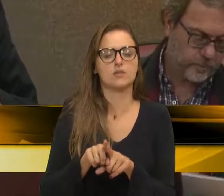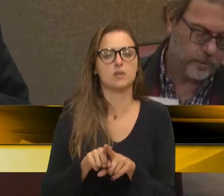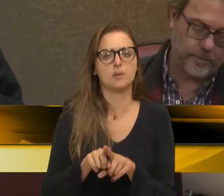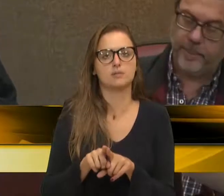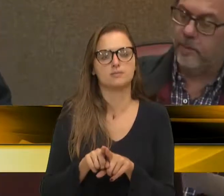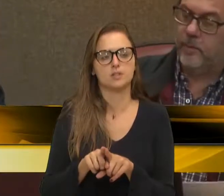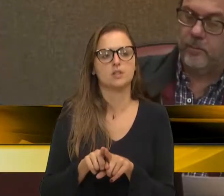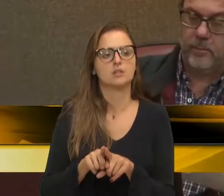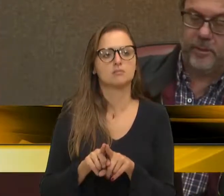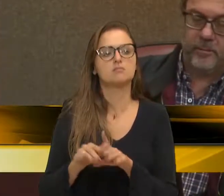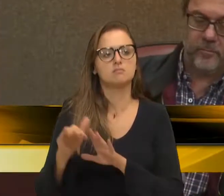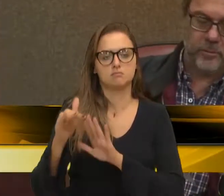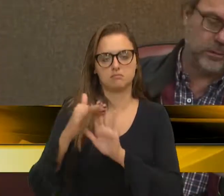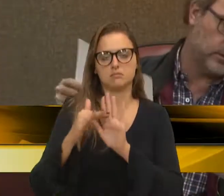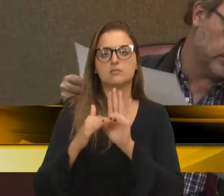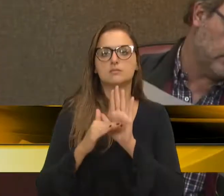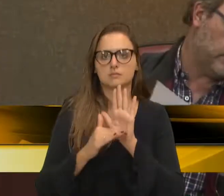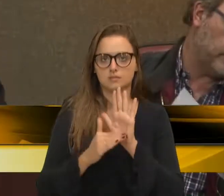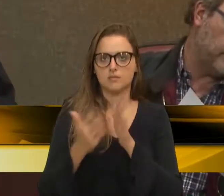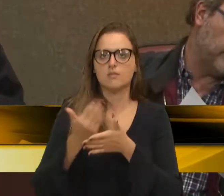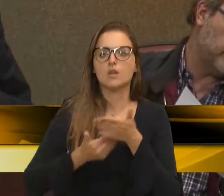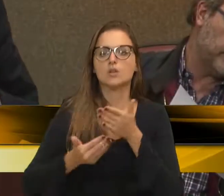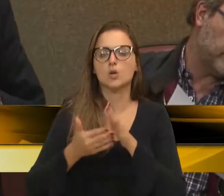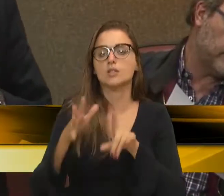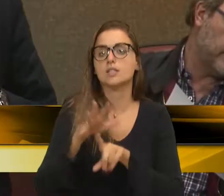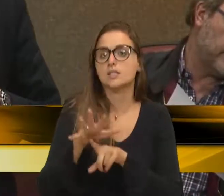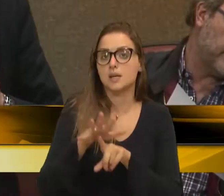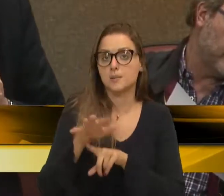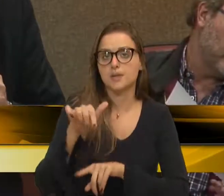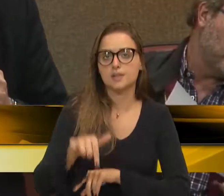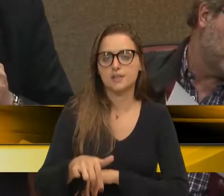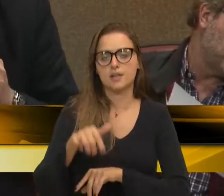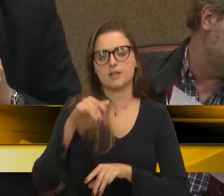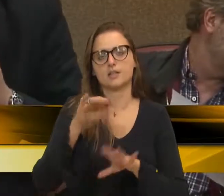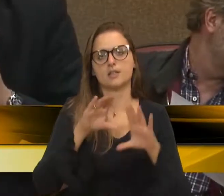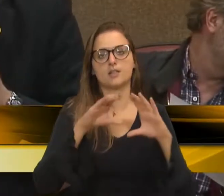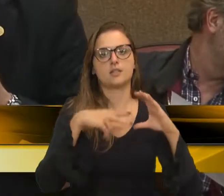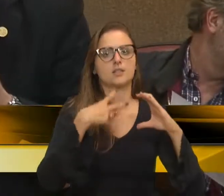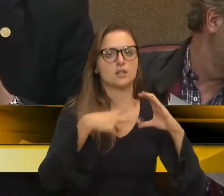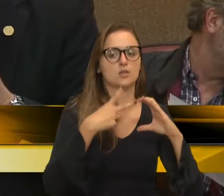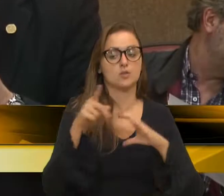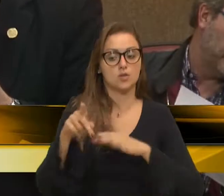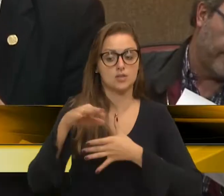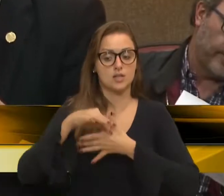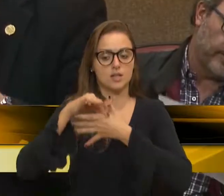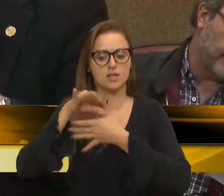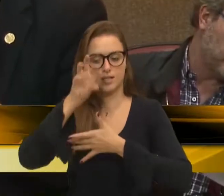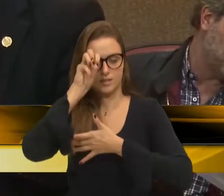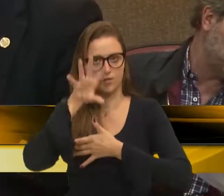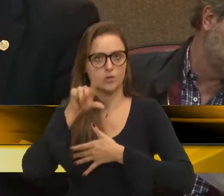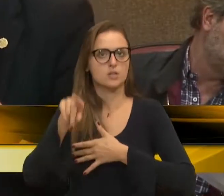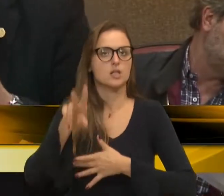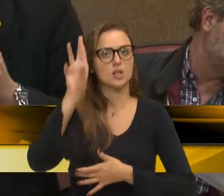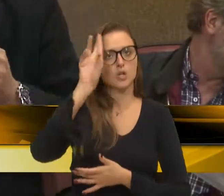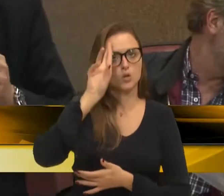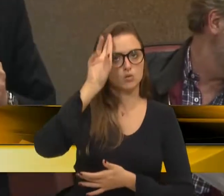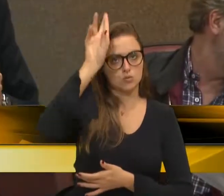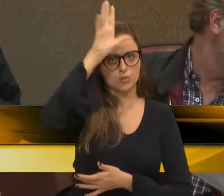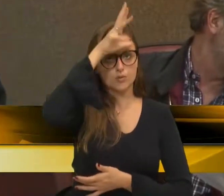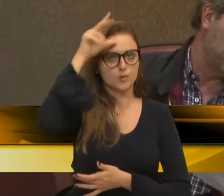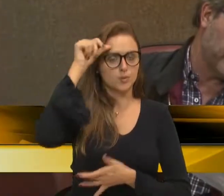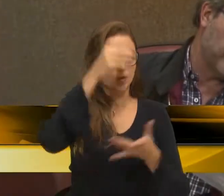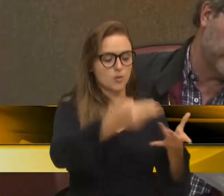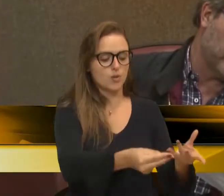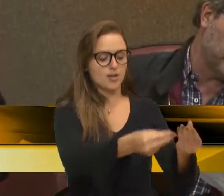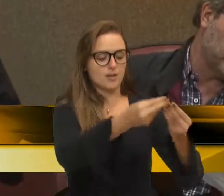das matérias e das demandas desta Câmara de Vereadores e da sociedade enquanto líder do governo, que o prefeito encaminhe